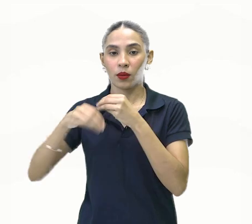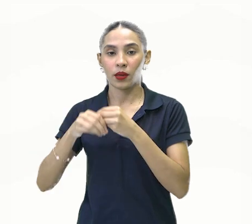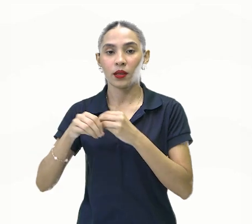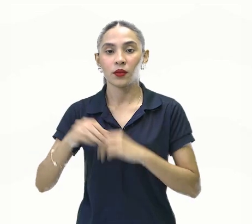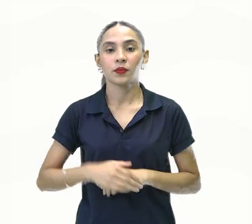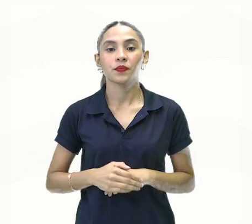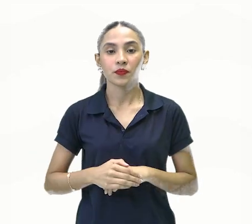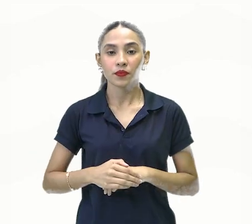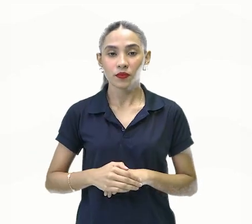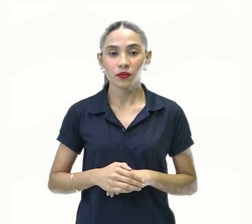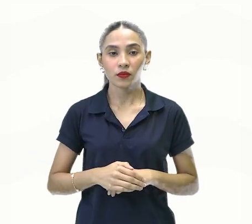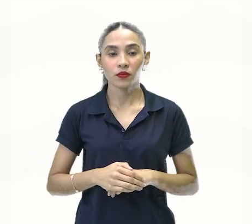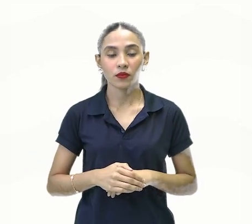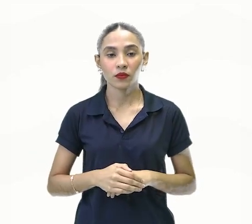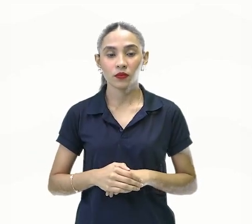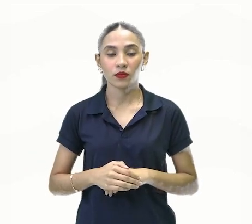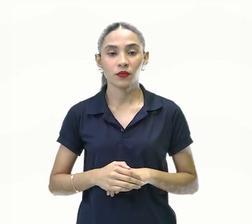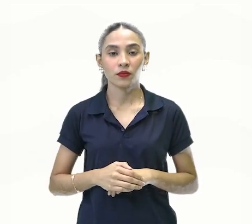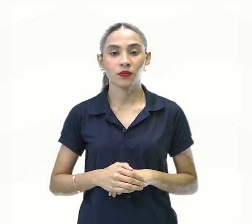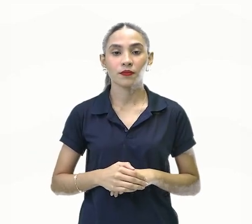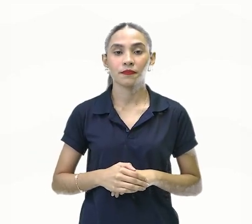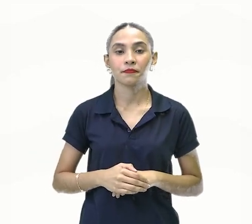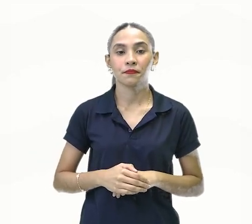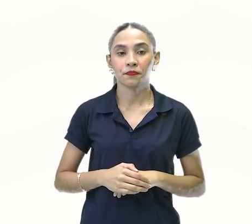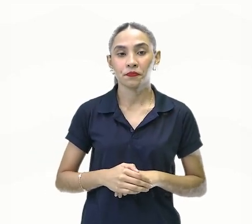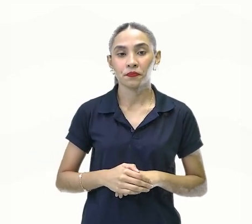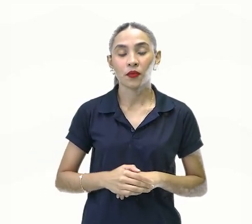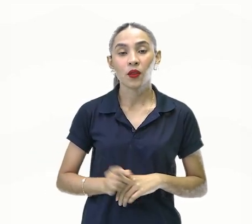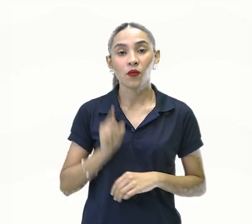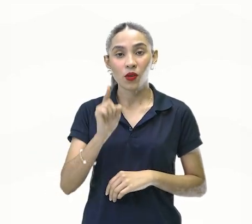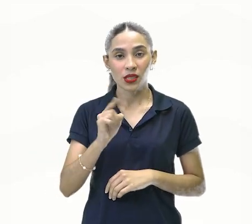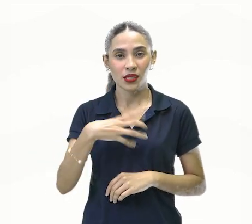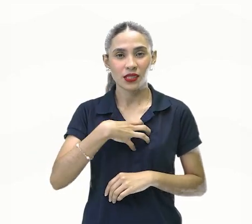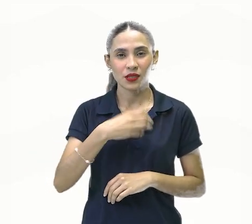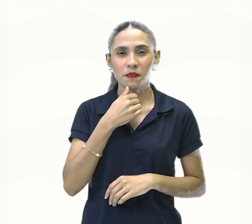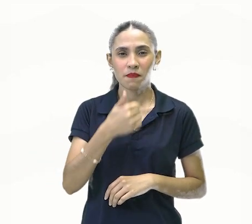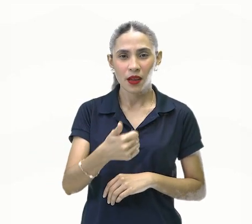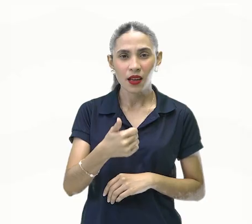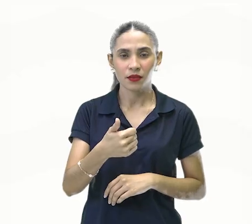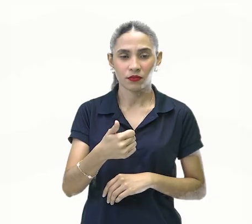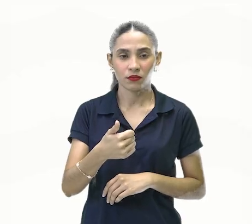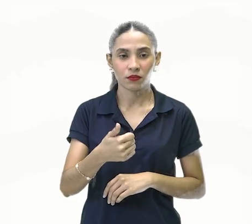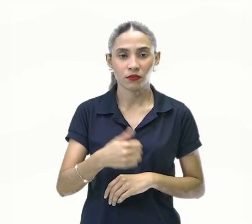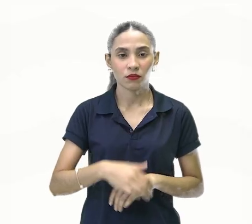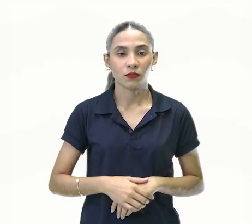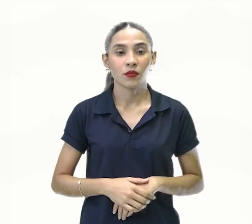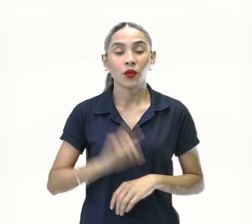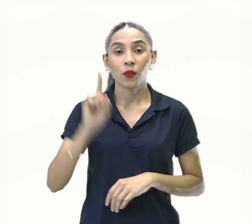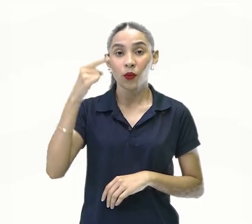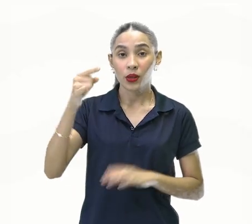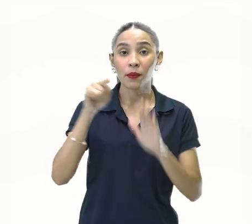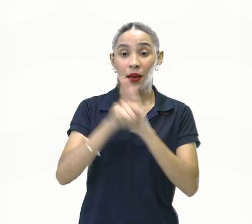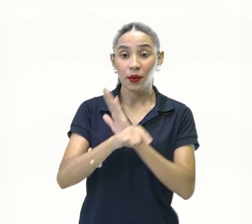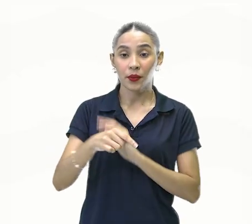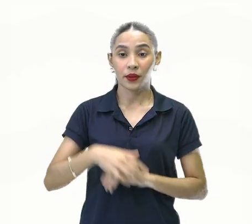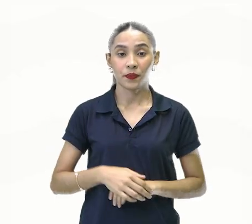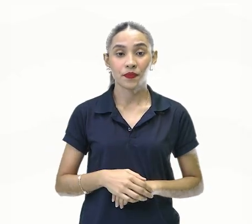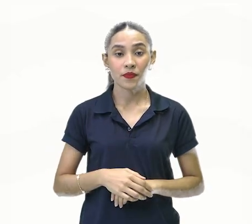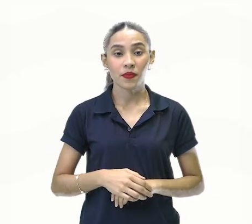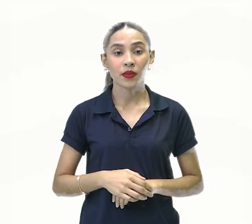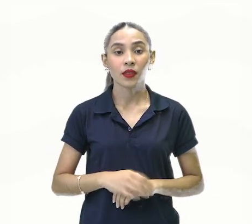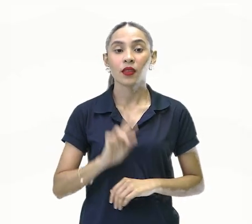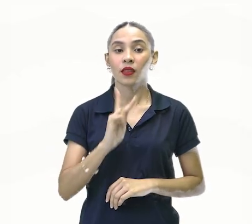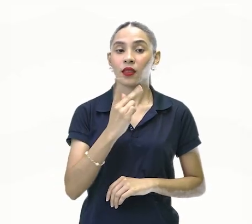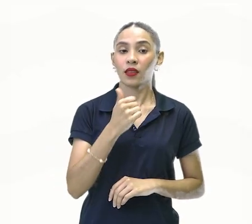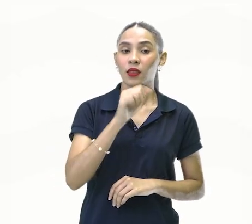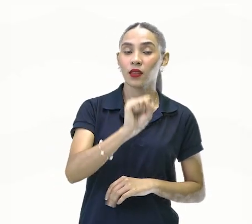o question mark. Have you been feeling okay? Você tem se sentido bem? Outra pergunta. Agora, has,